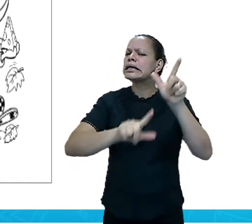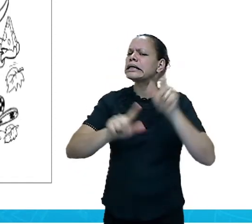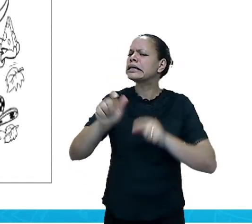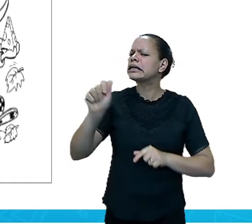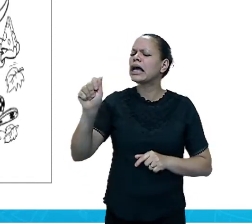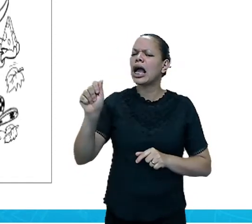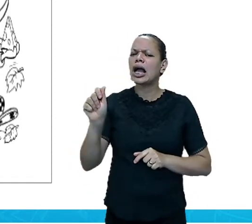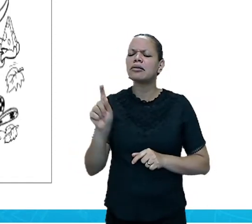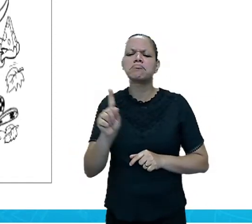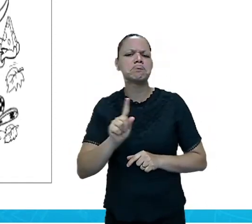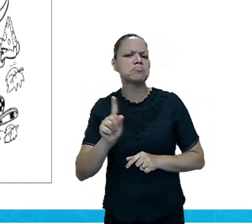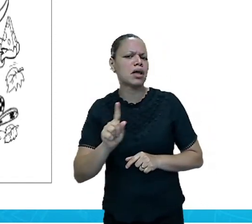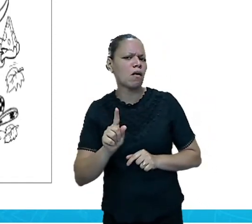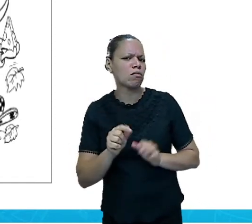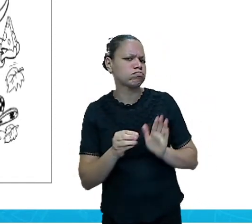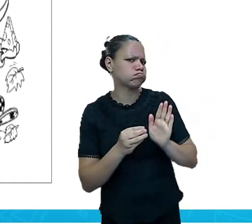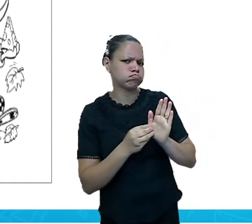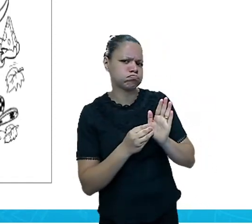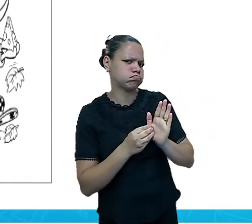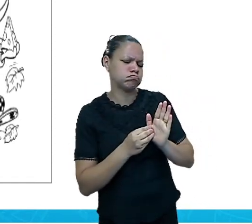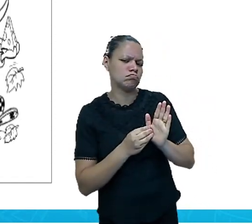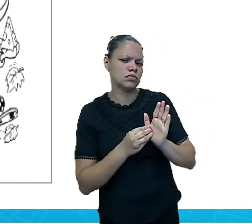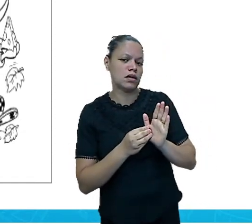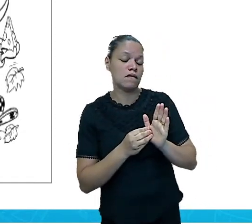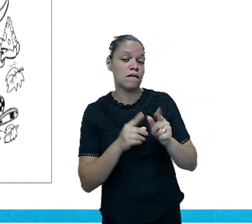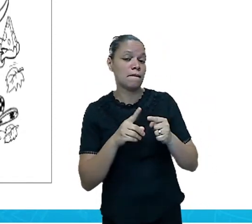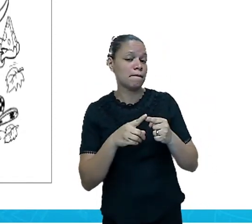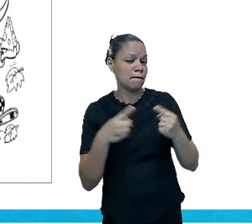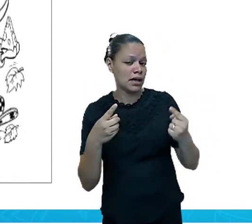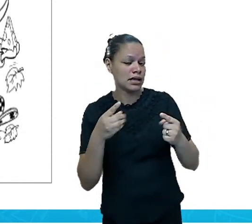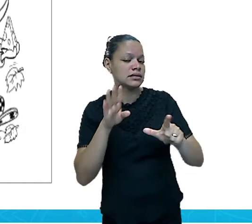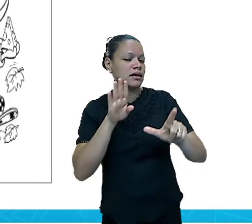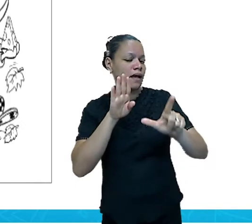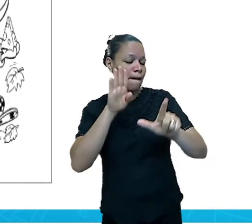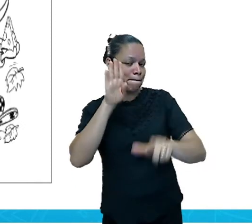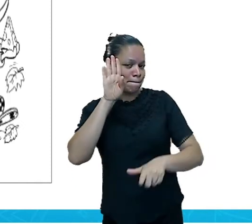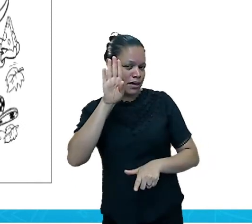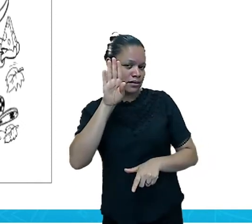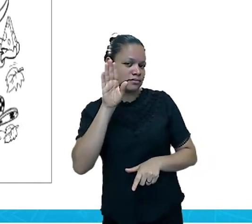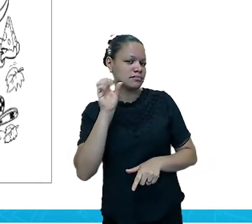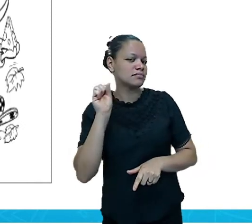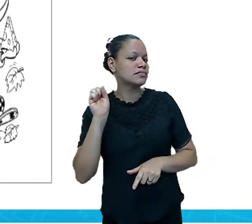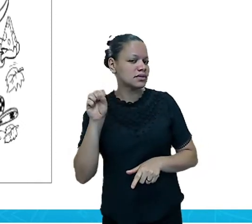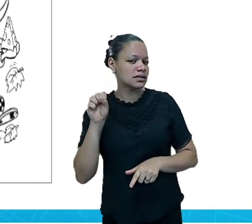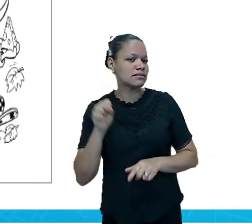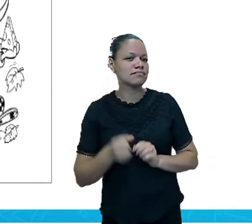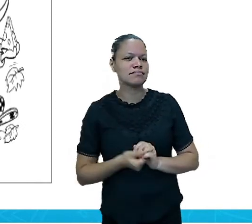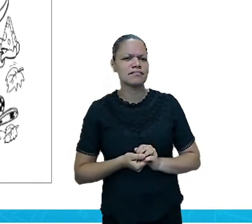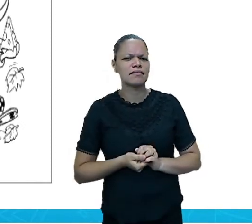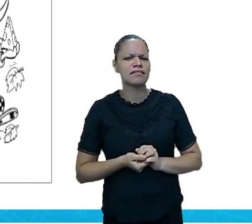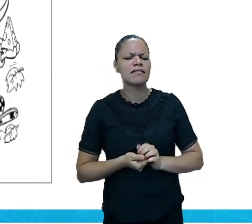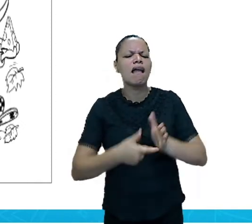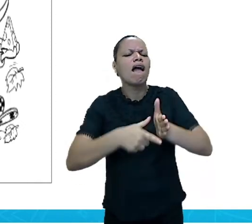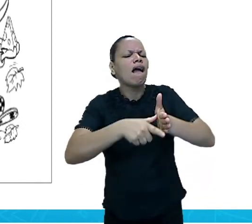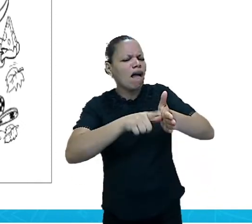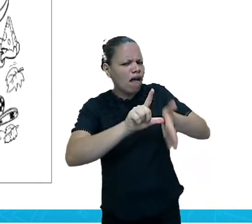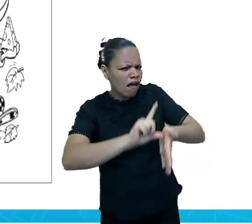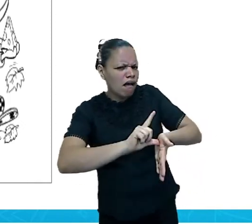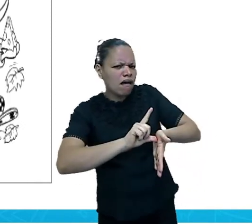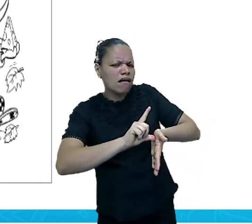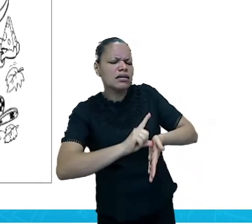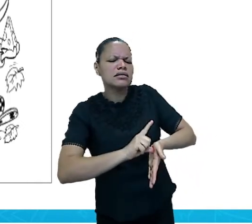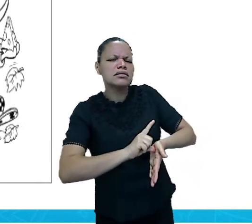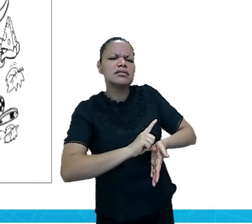nem parecia que era possível fazer isso. Antes tarde do que nunca, não encaixa. Quem